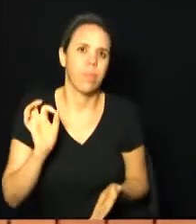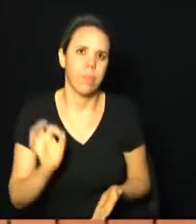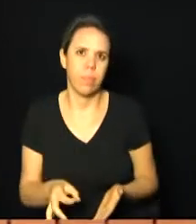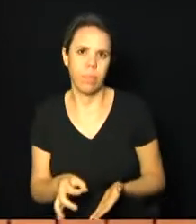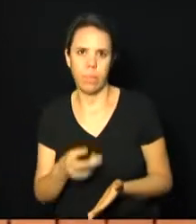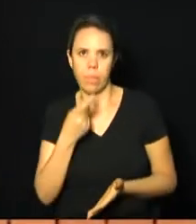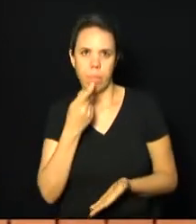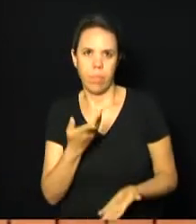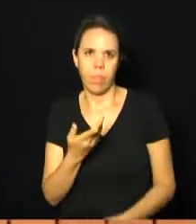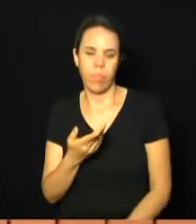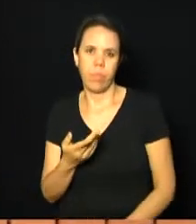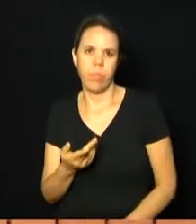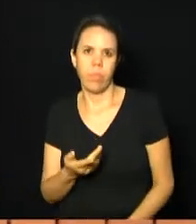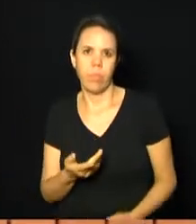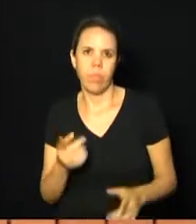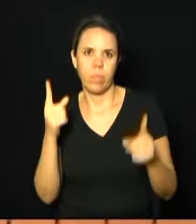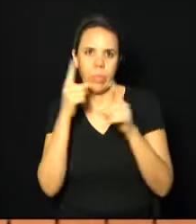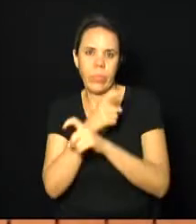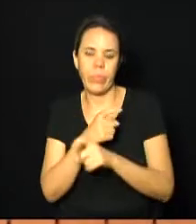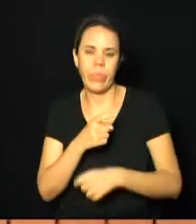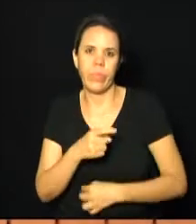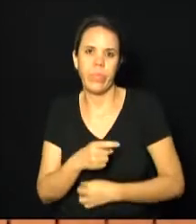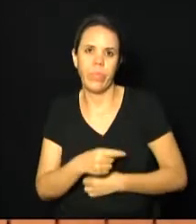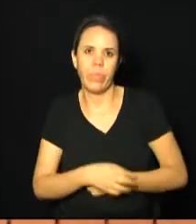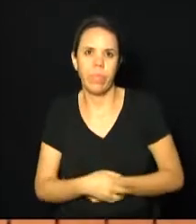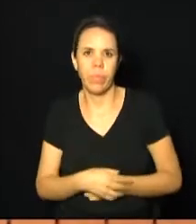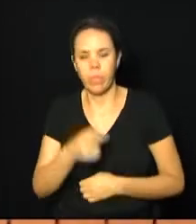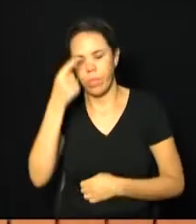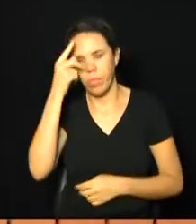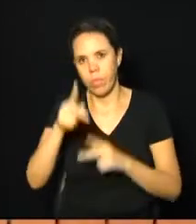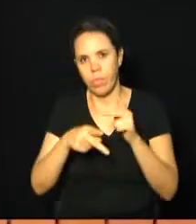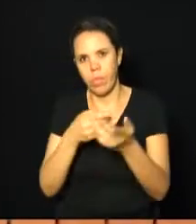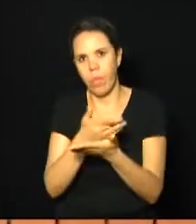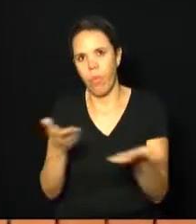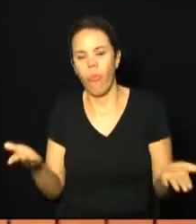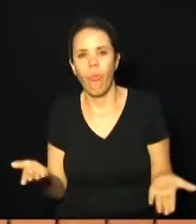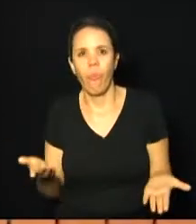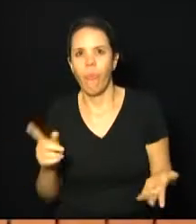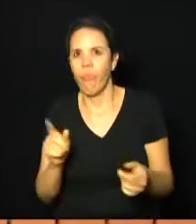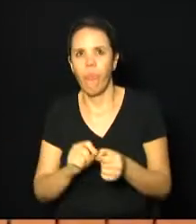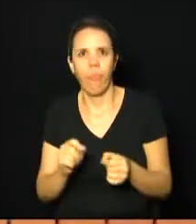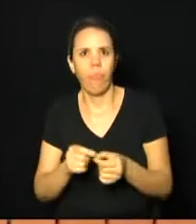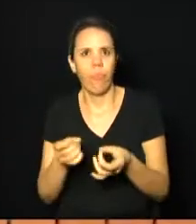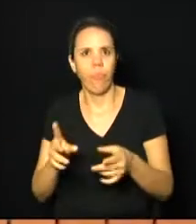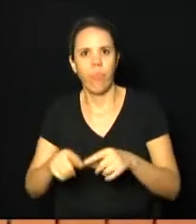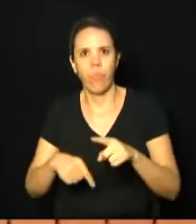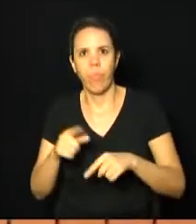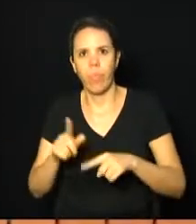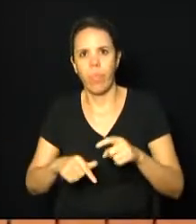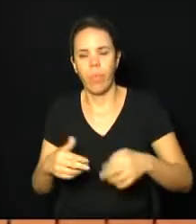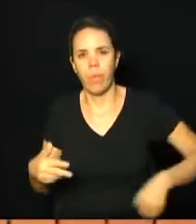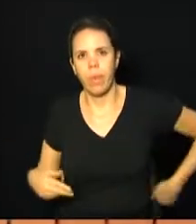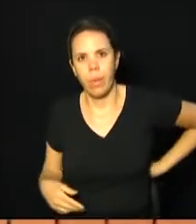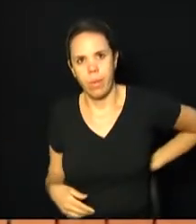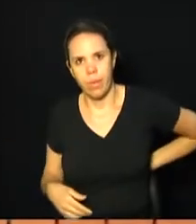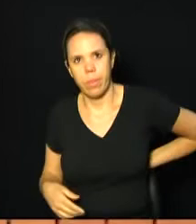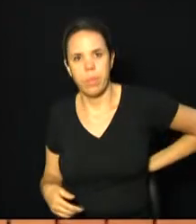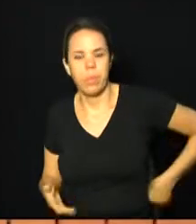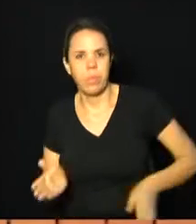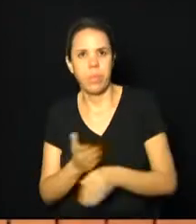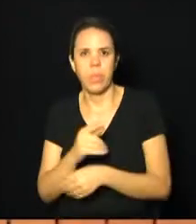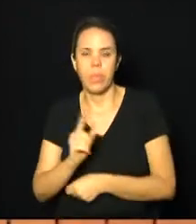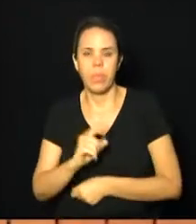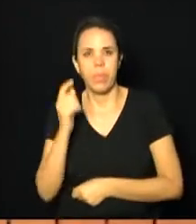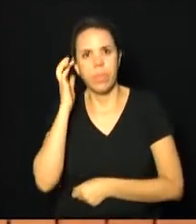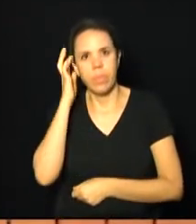ele ia falar isso também, da dificuldade de conscientizar as pessoas para não fazer esse descarte de qualquer forma,